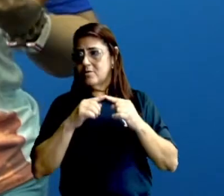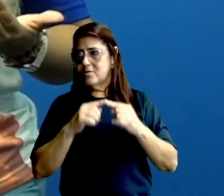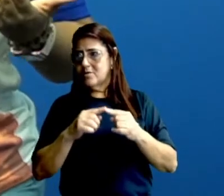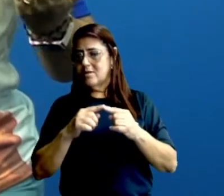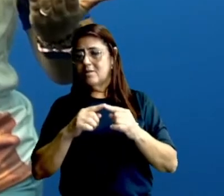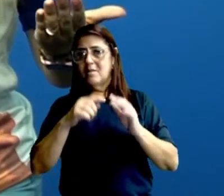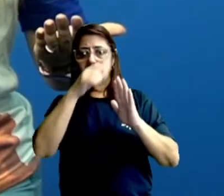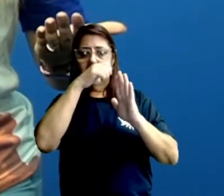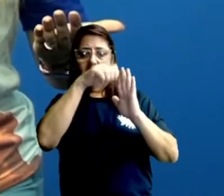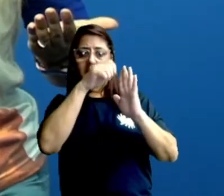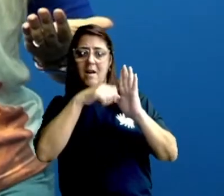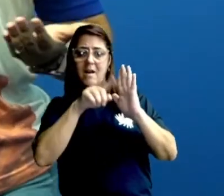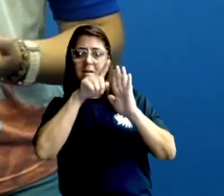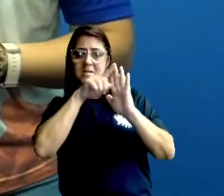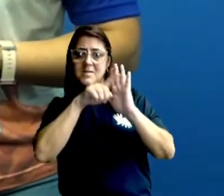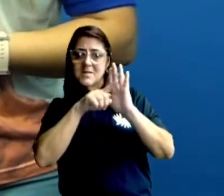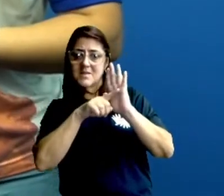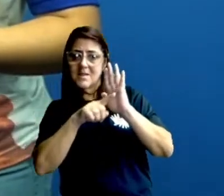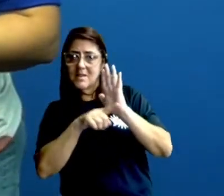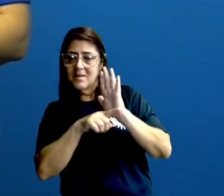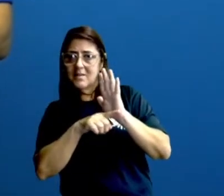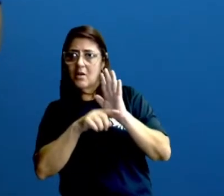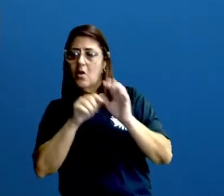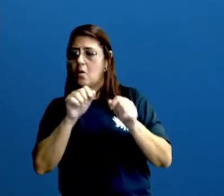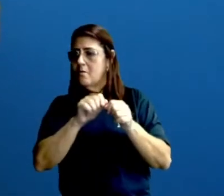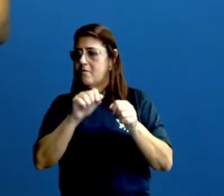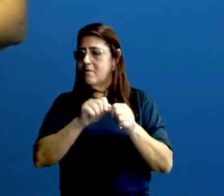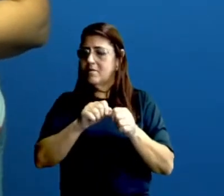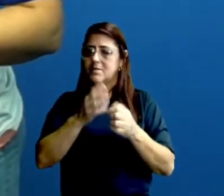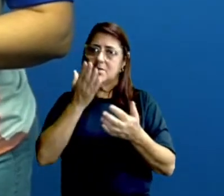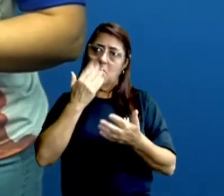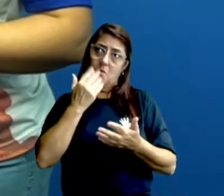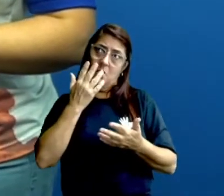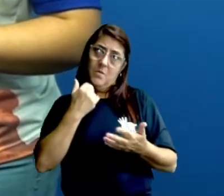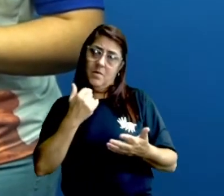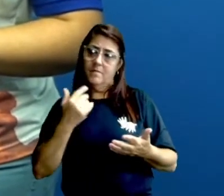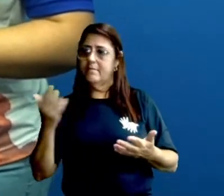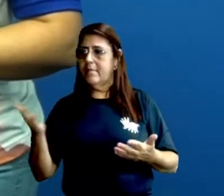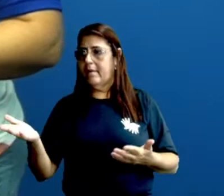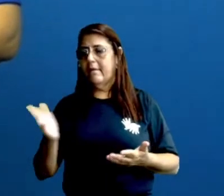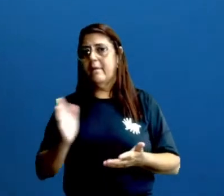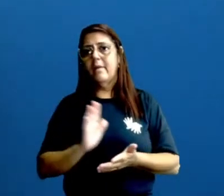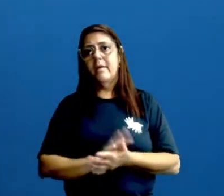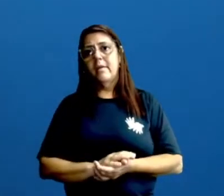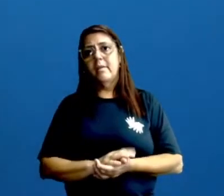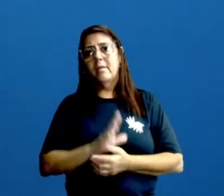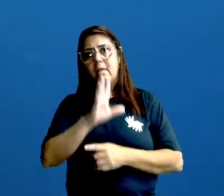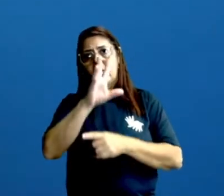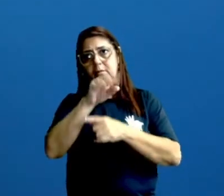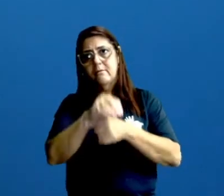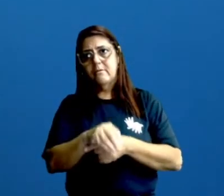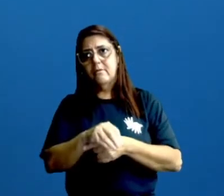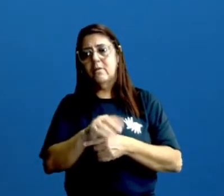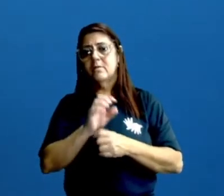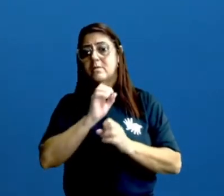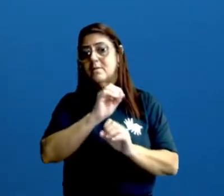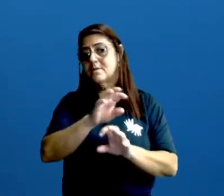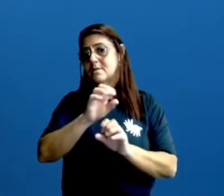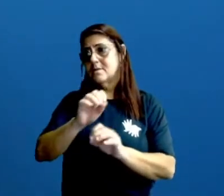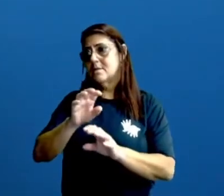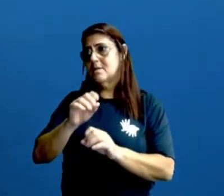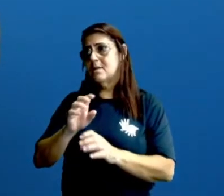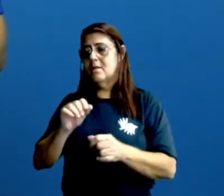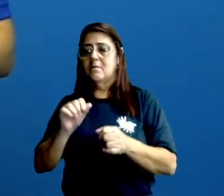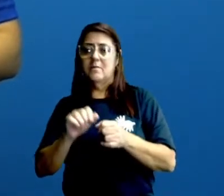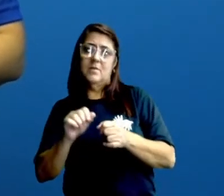é ensinar como fazer uma comida. Nesse caso aqui, como a gente vê na foto, está ensinando a